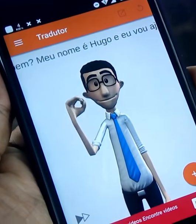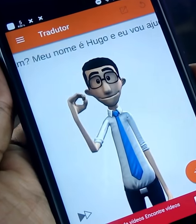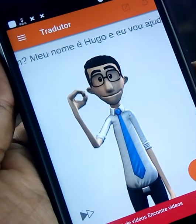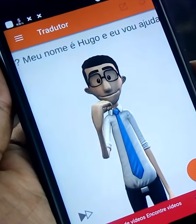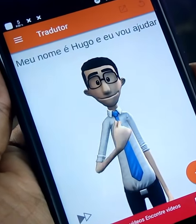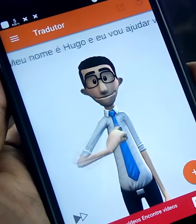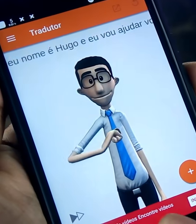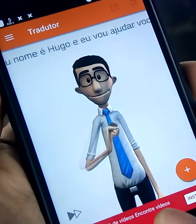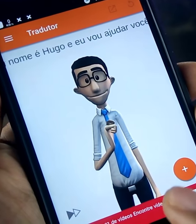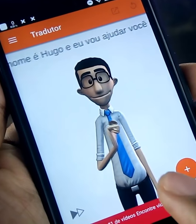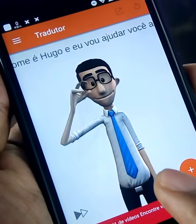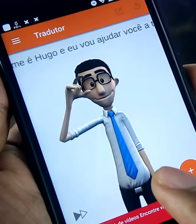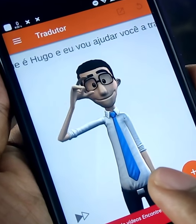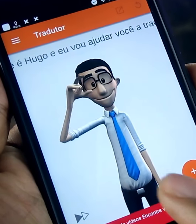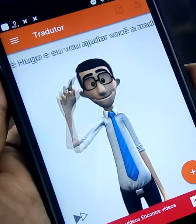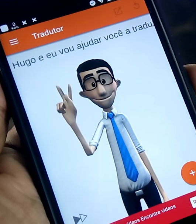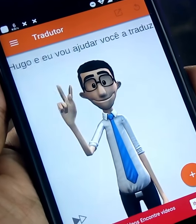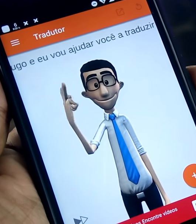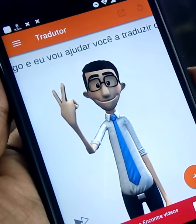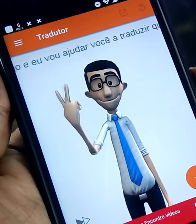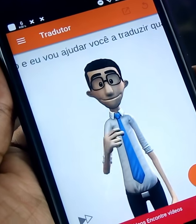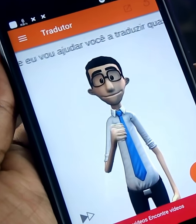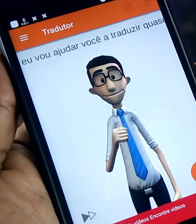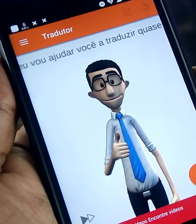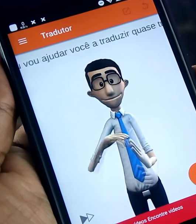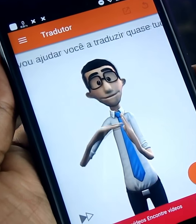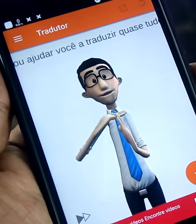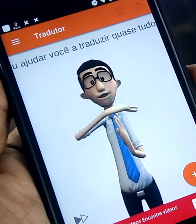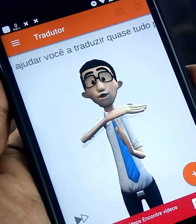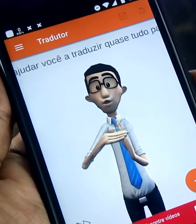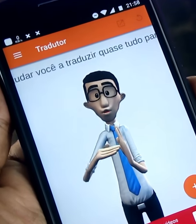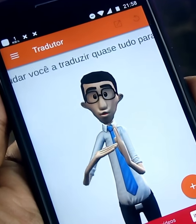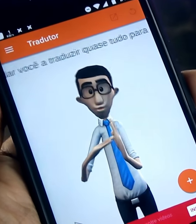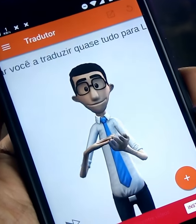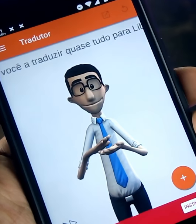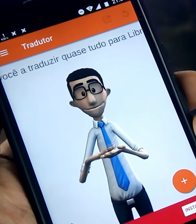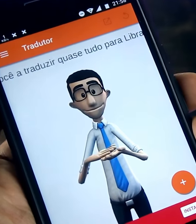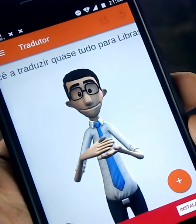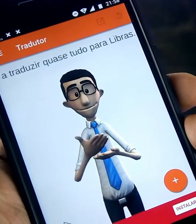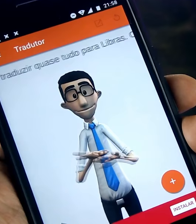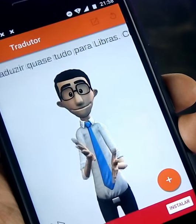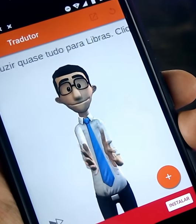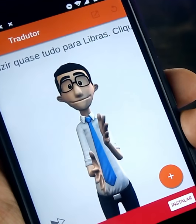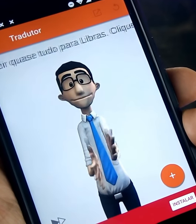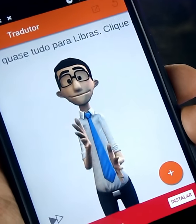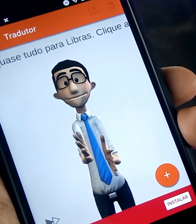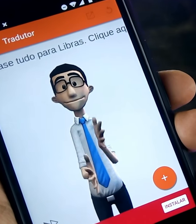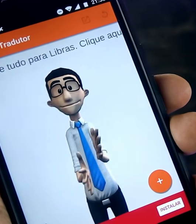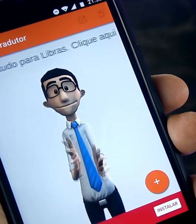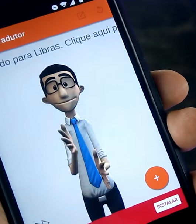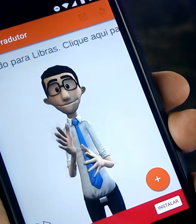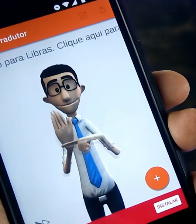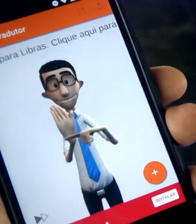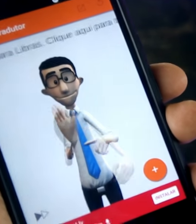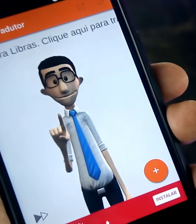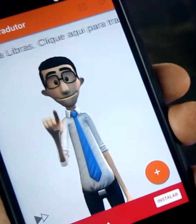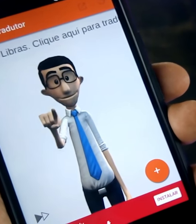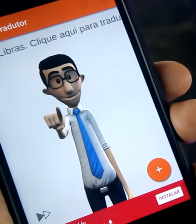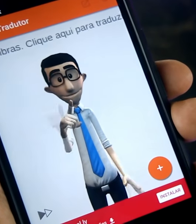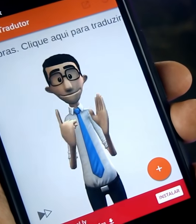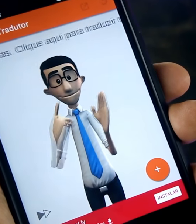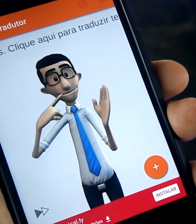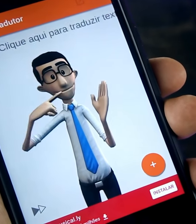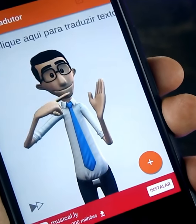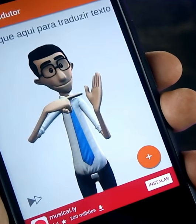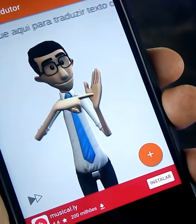nome é Hugo. Já vai mandando em sinais aqui ó. Eu vou ajudar você a traduzir quase tudo para Libras. Clique